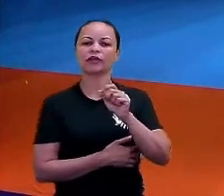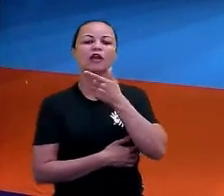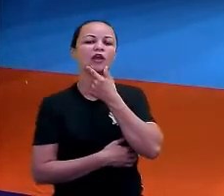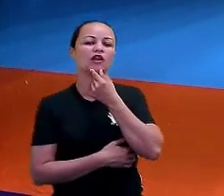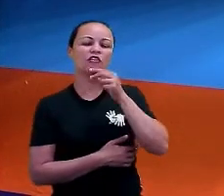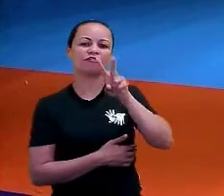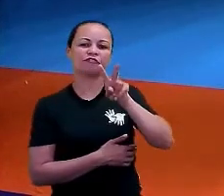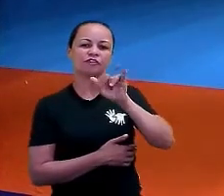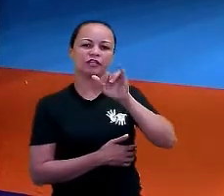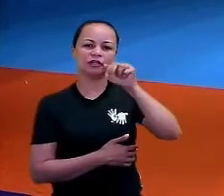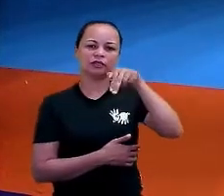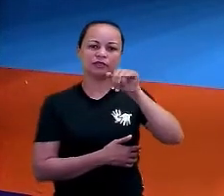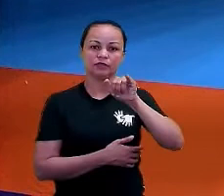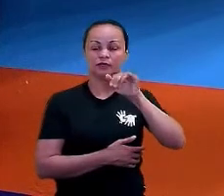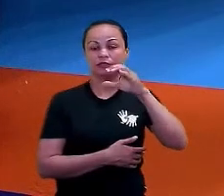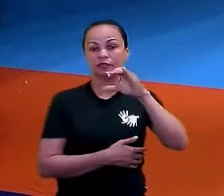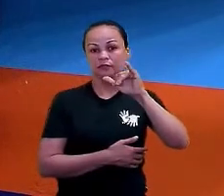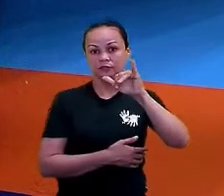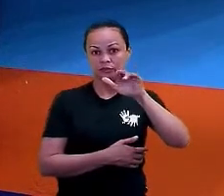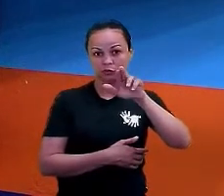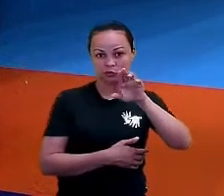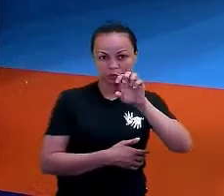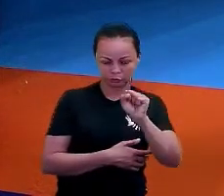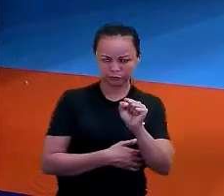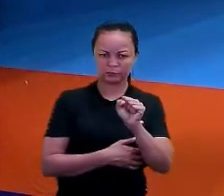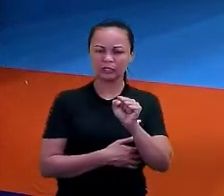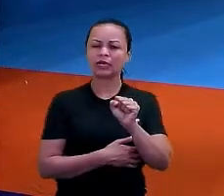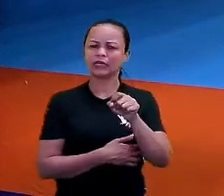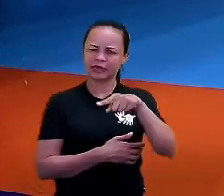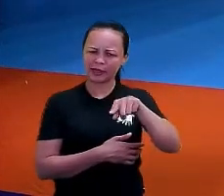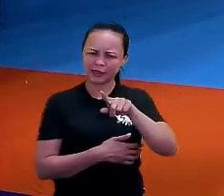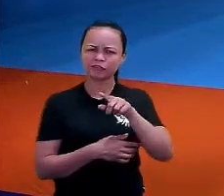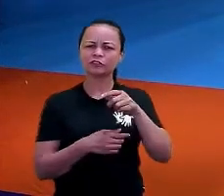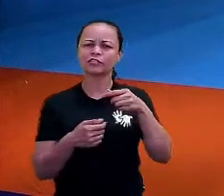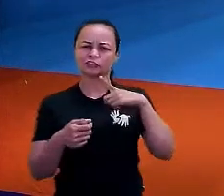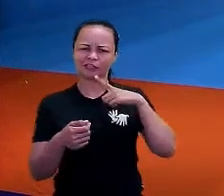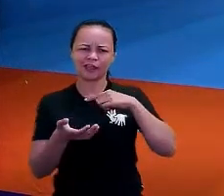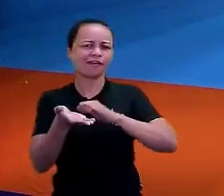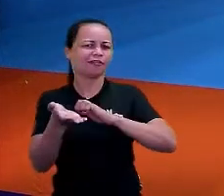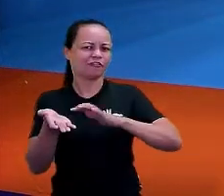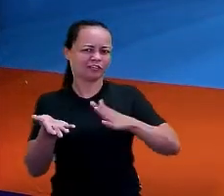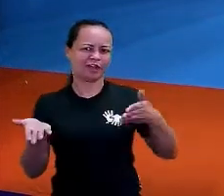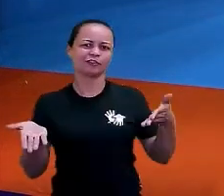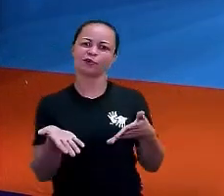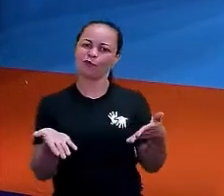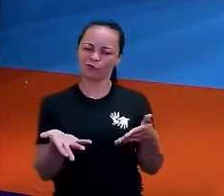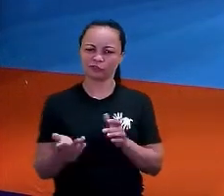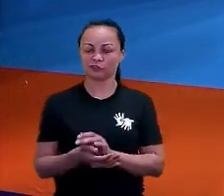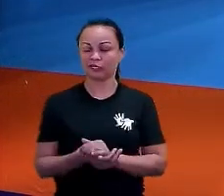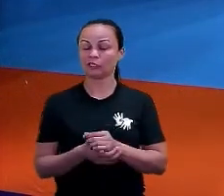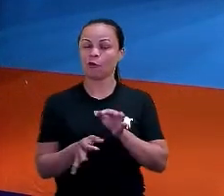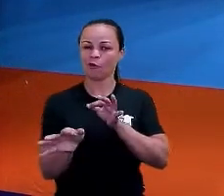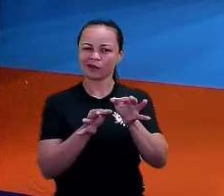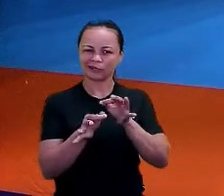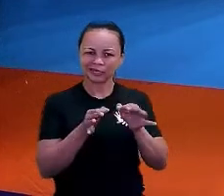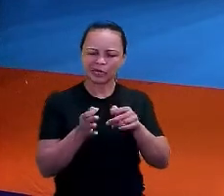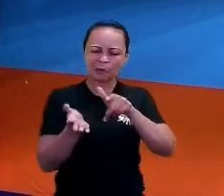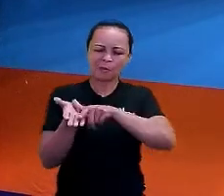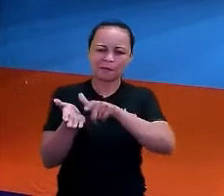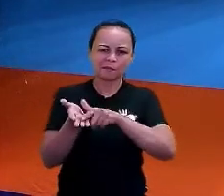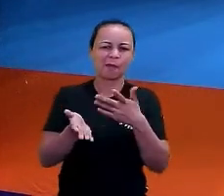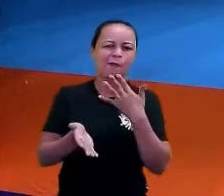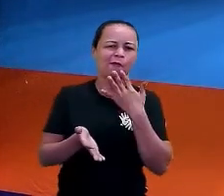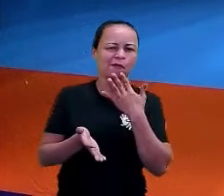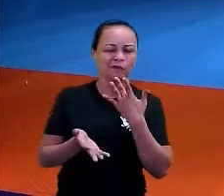preparados? Também tem atividade hoje, então prepara aí papéis coloridos, porque a gente tem uma atividade